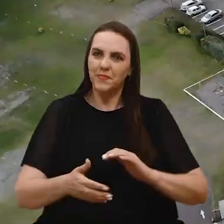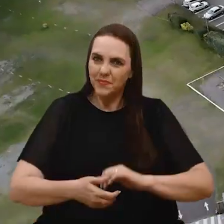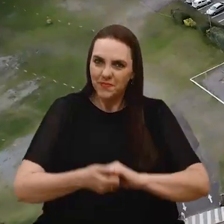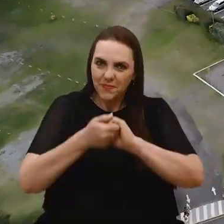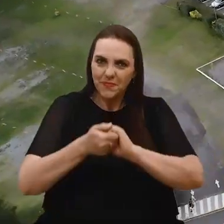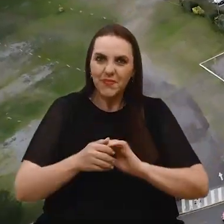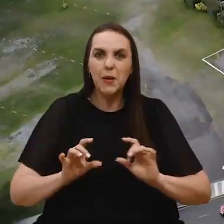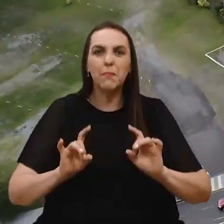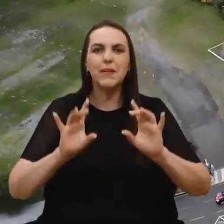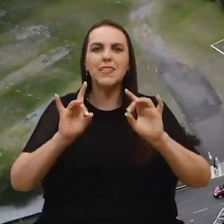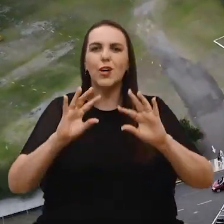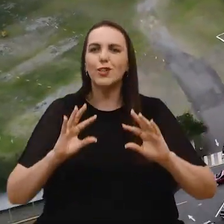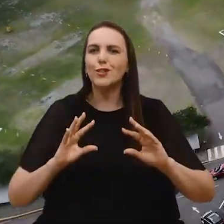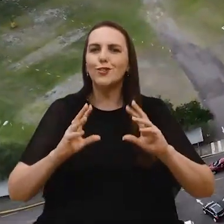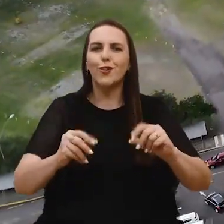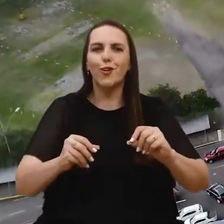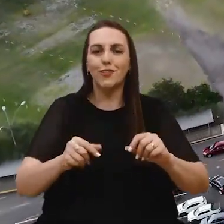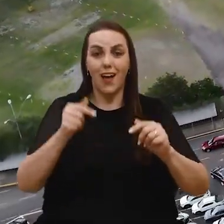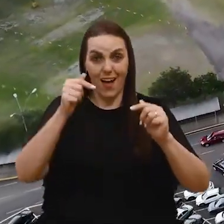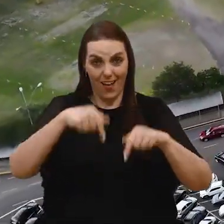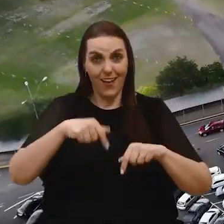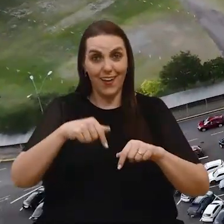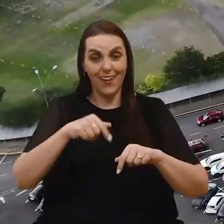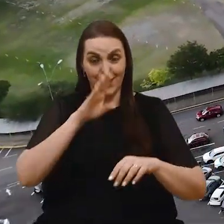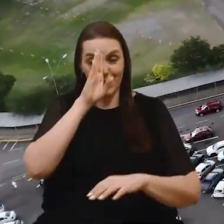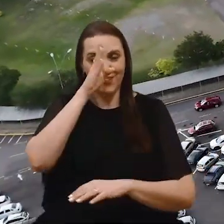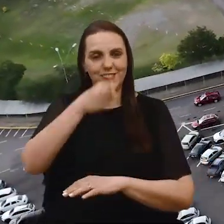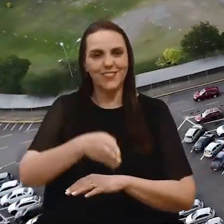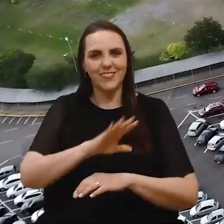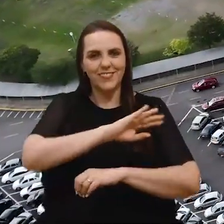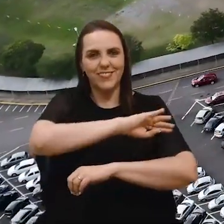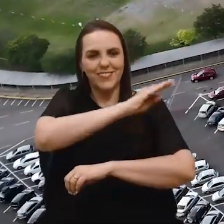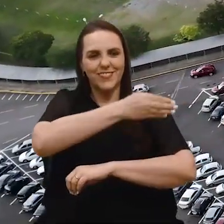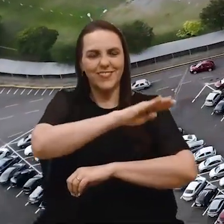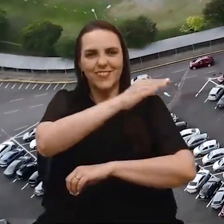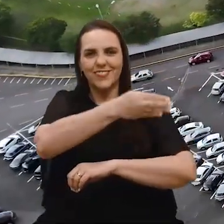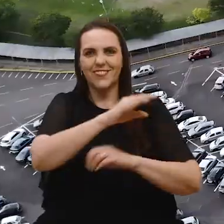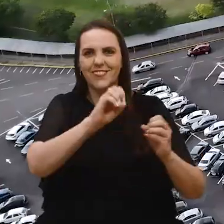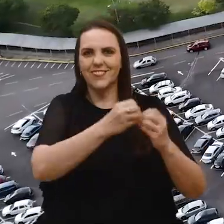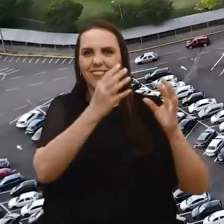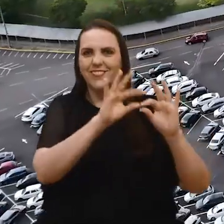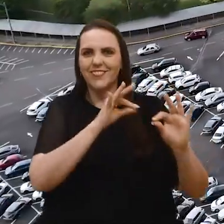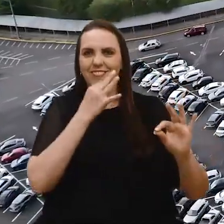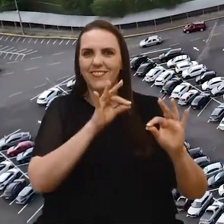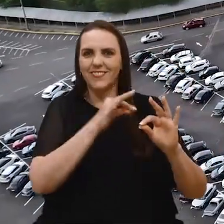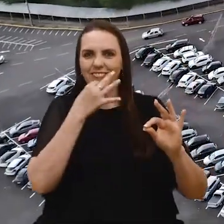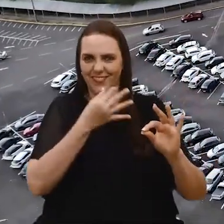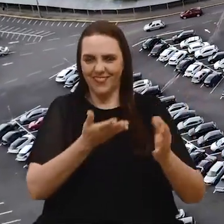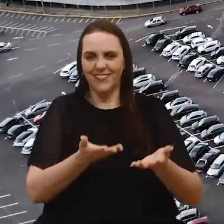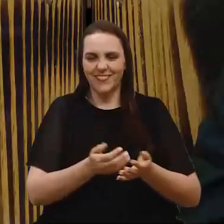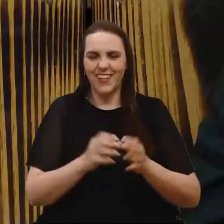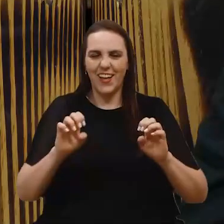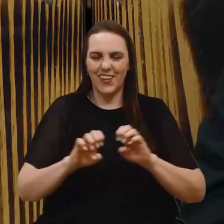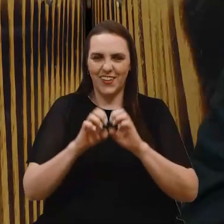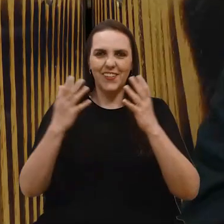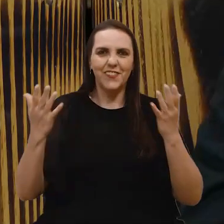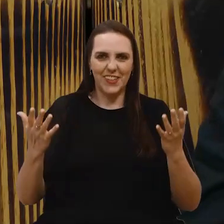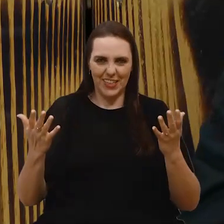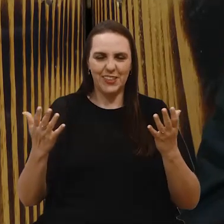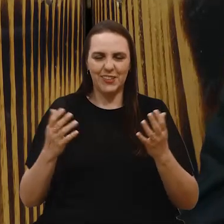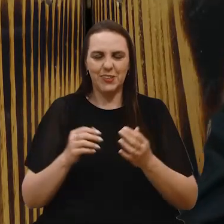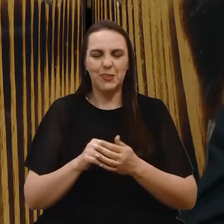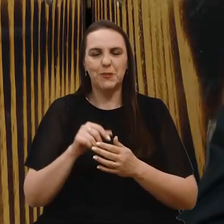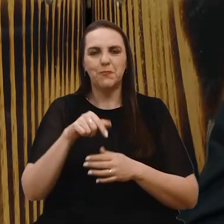Uma saudação especial a todos. Estamos aqui direto do Parque Mário Bernardino Ramos, o centro de eventos